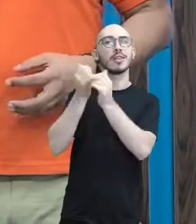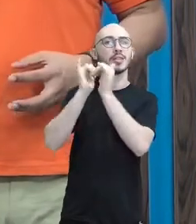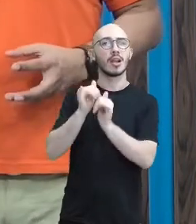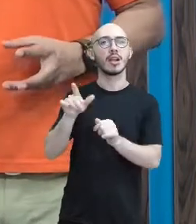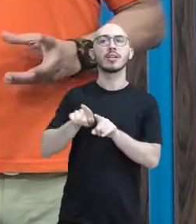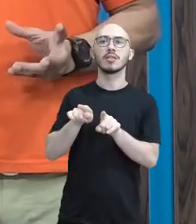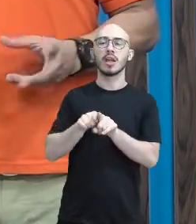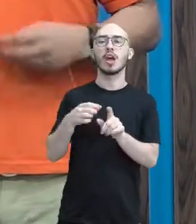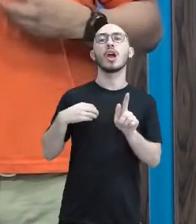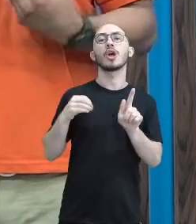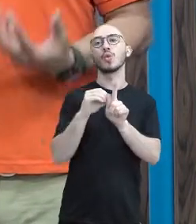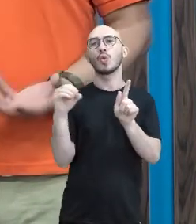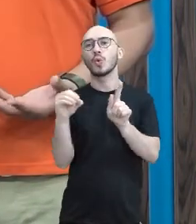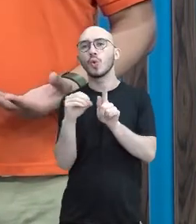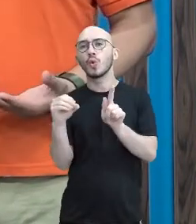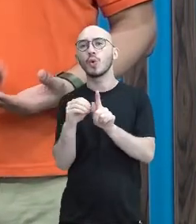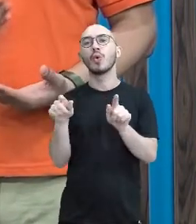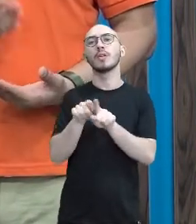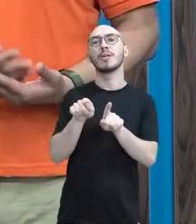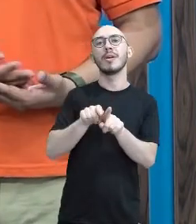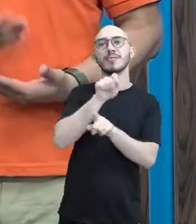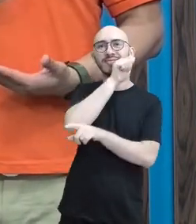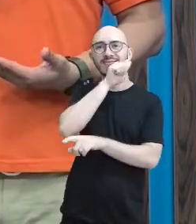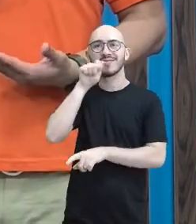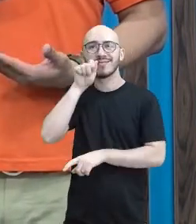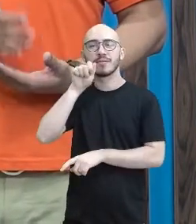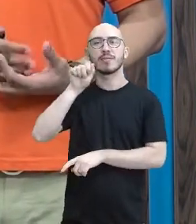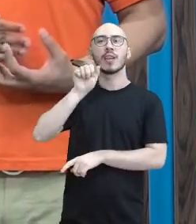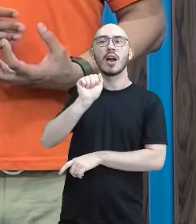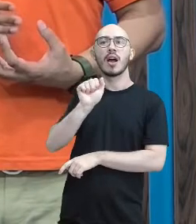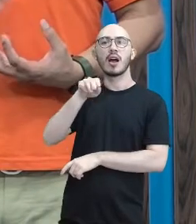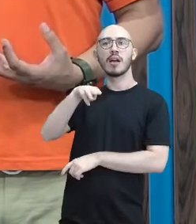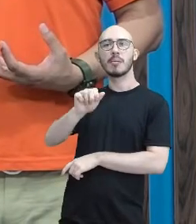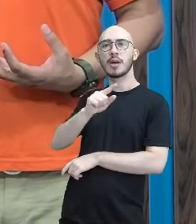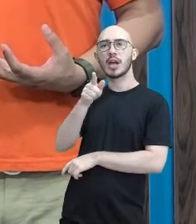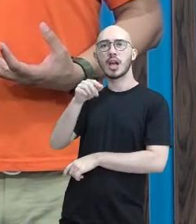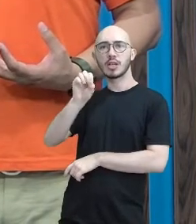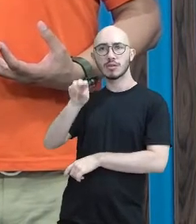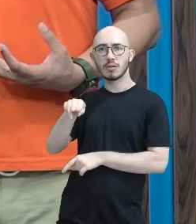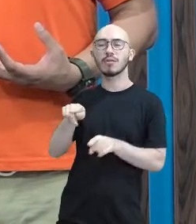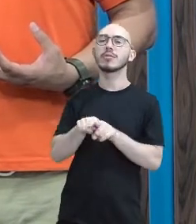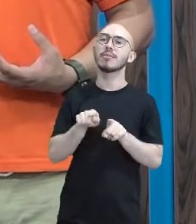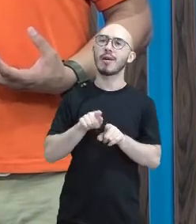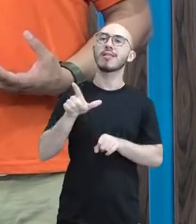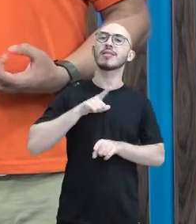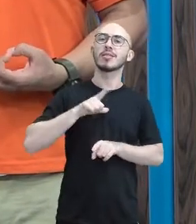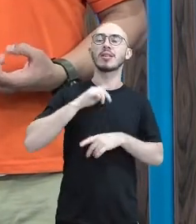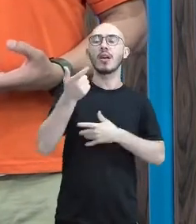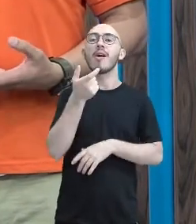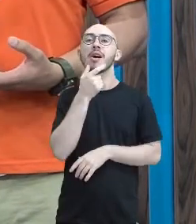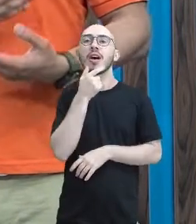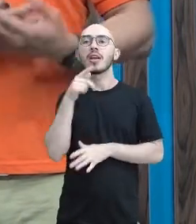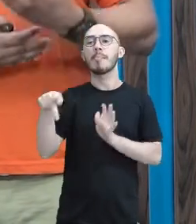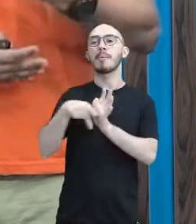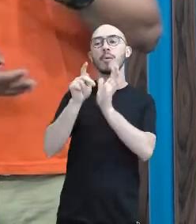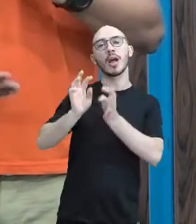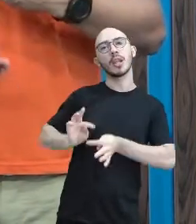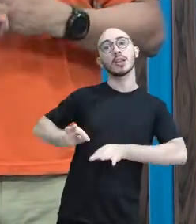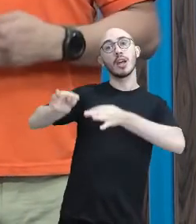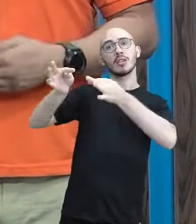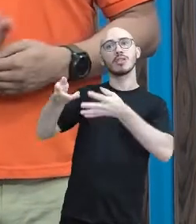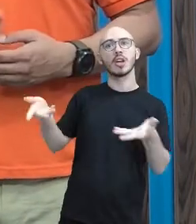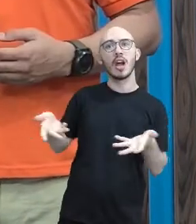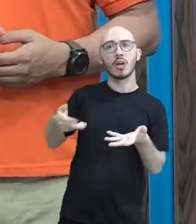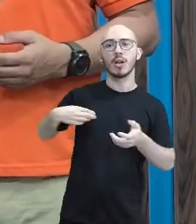etc. Que é em áudio também. Ou seja, como a língua inglesa é a língua da tecnologia e as coisas agora estão ficando